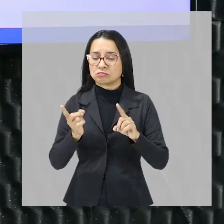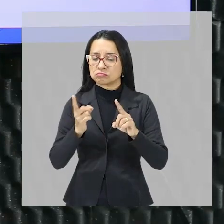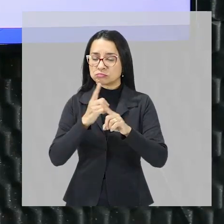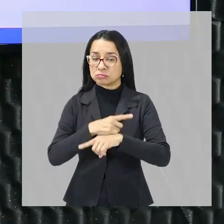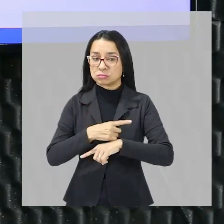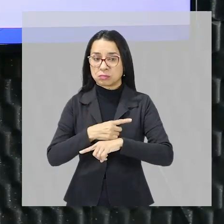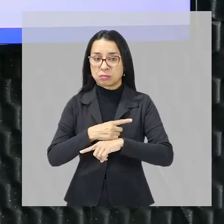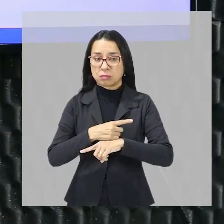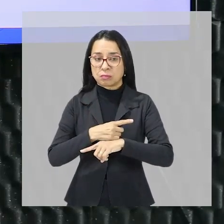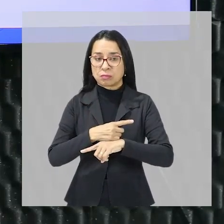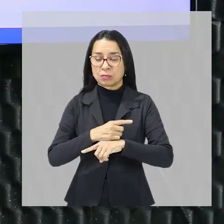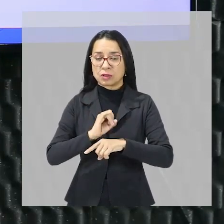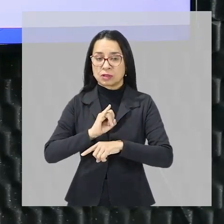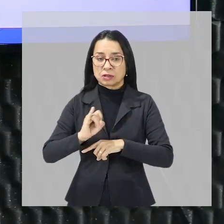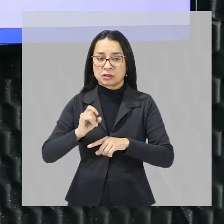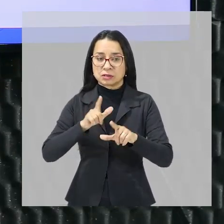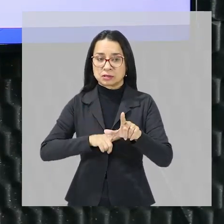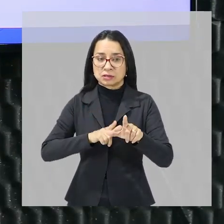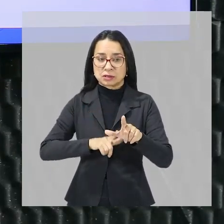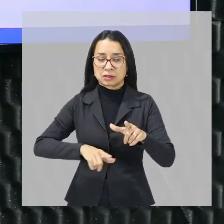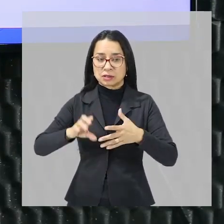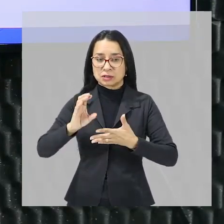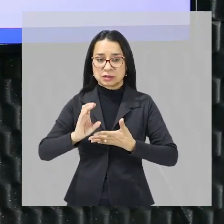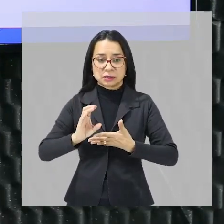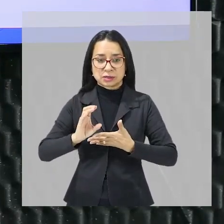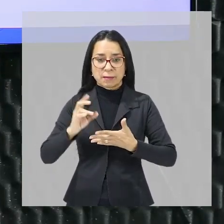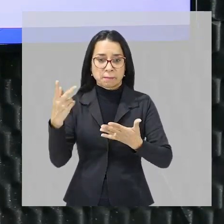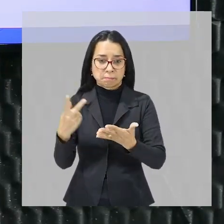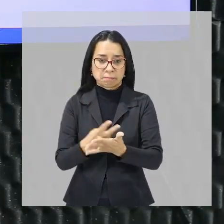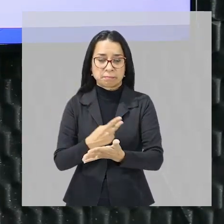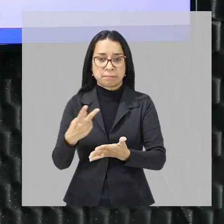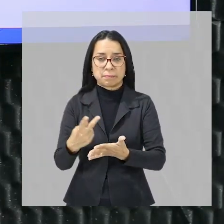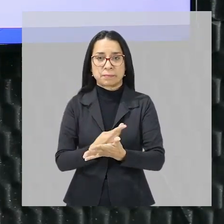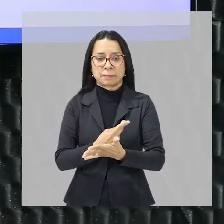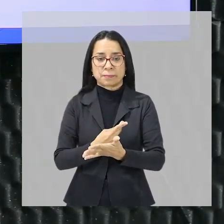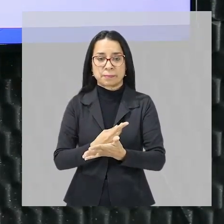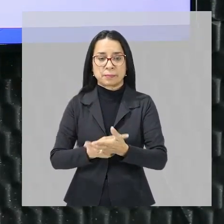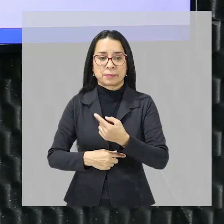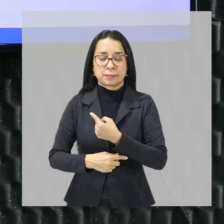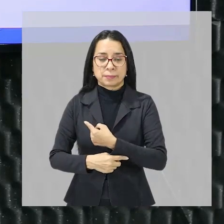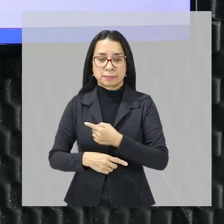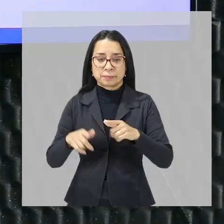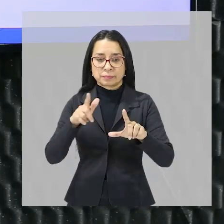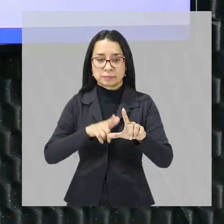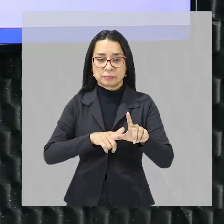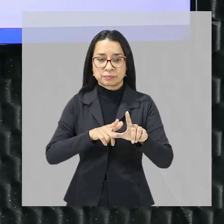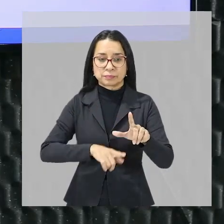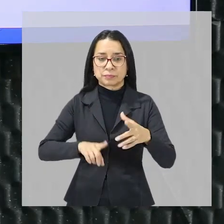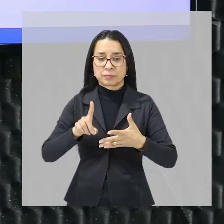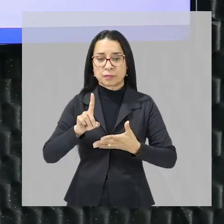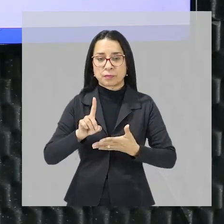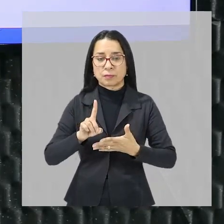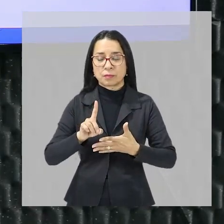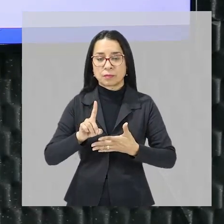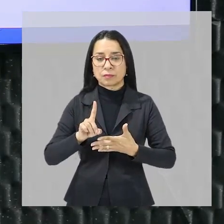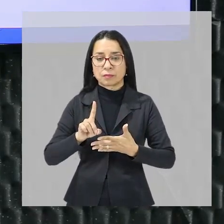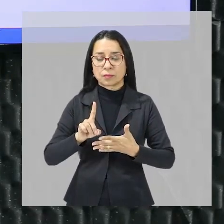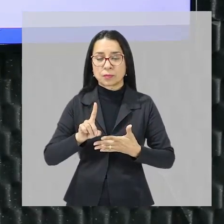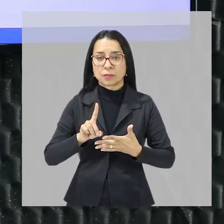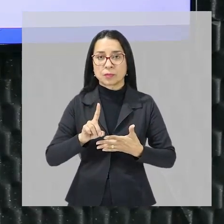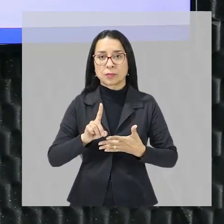contraditória. Então, se ela é contraditória, não nos serve como resposta correta. Descarta também a letra C. Letra D de dado.